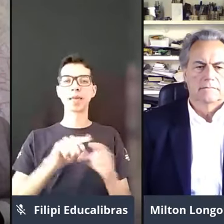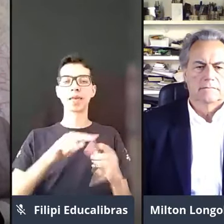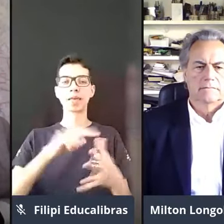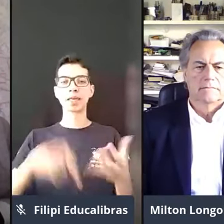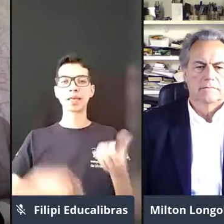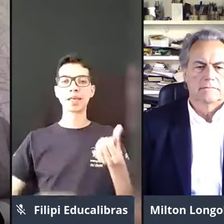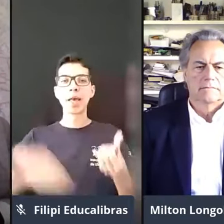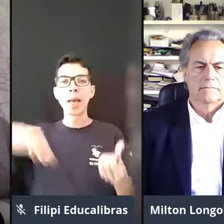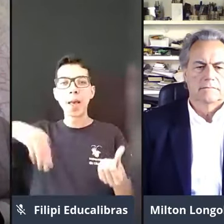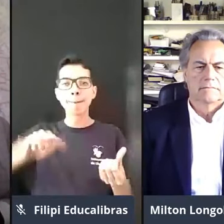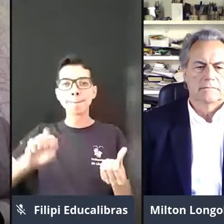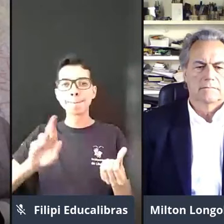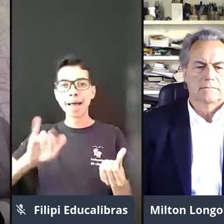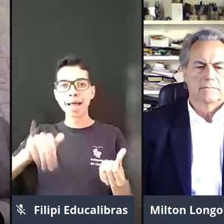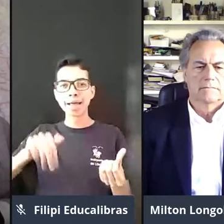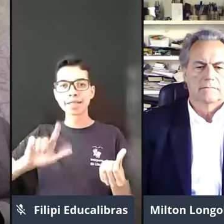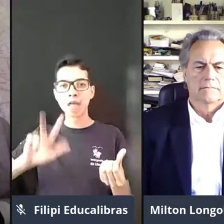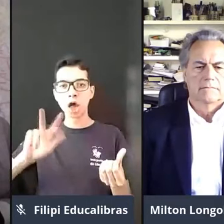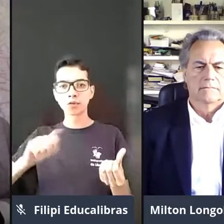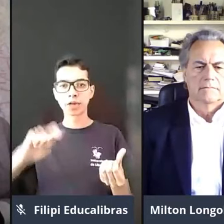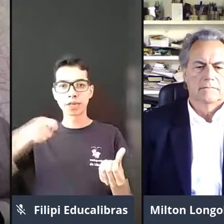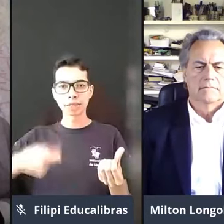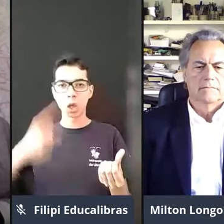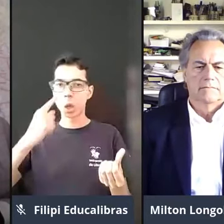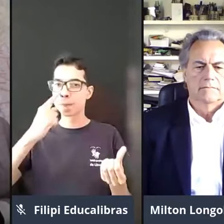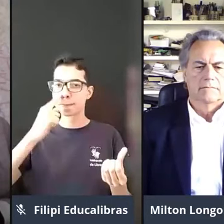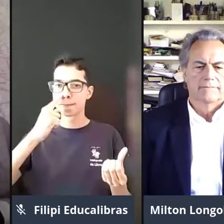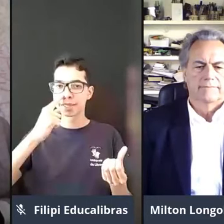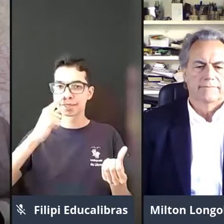Marinalva, lá de Aricanduva, não